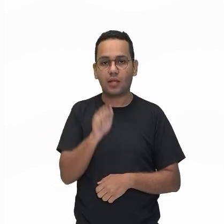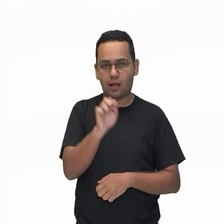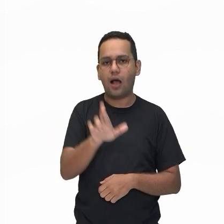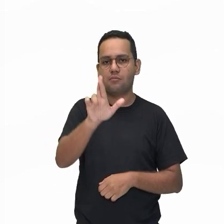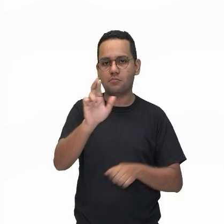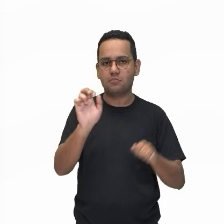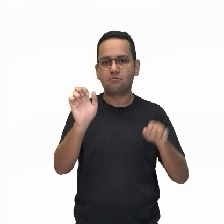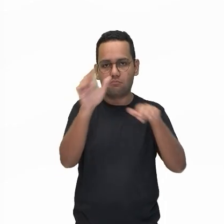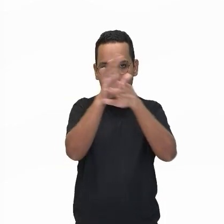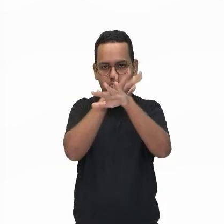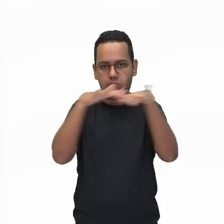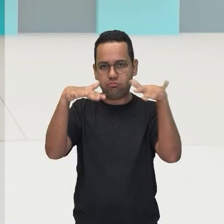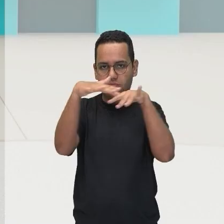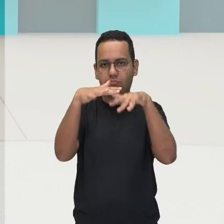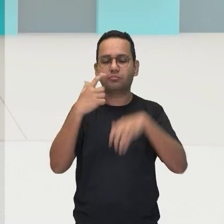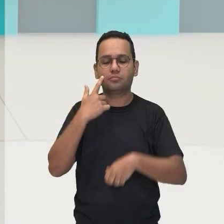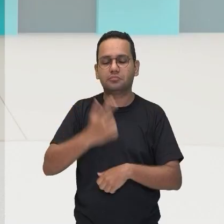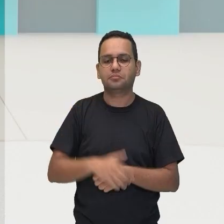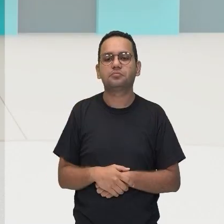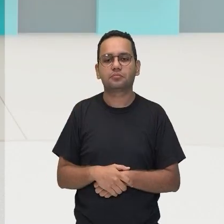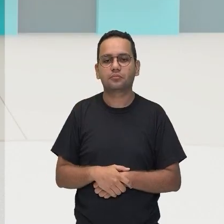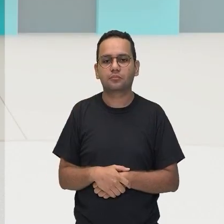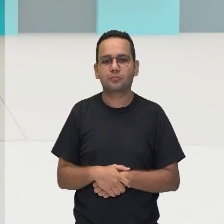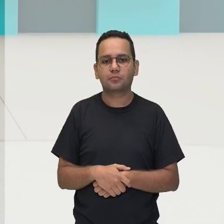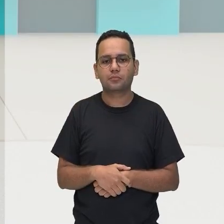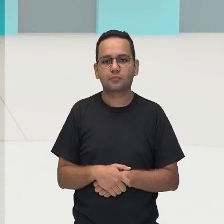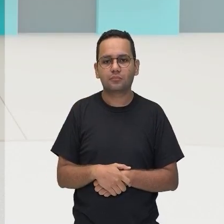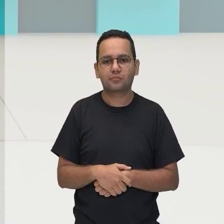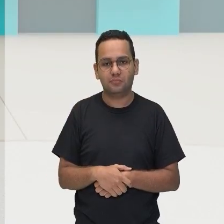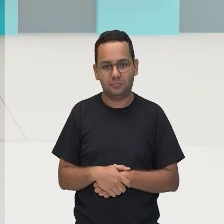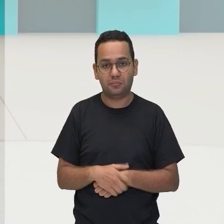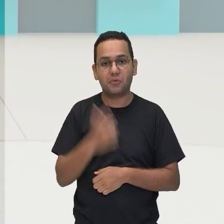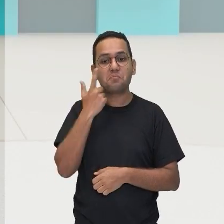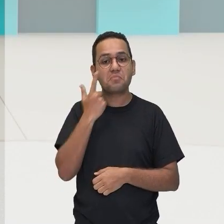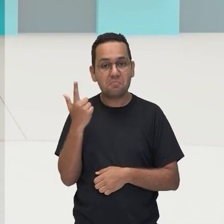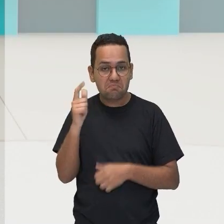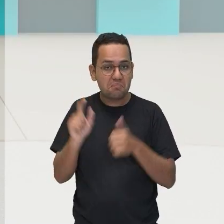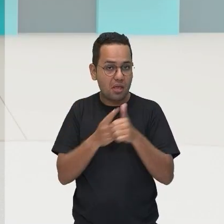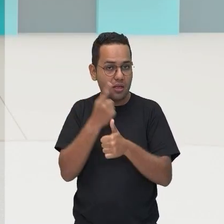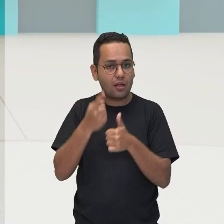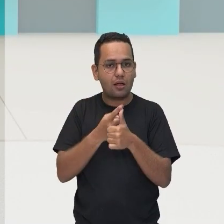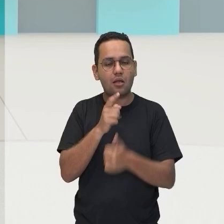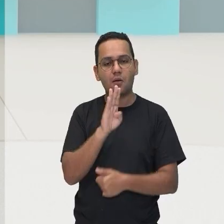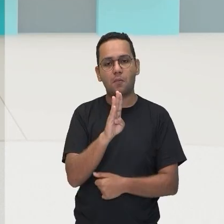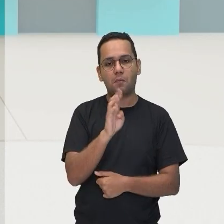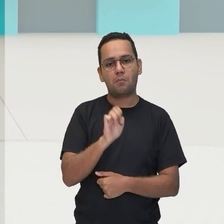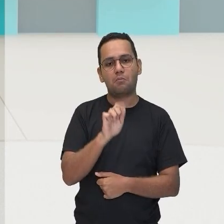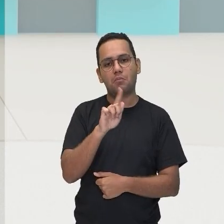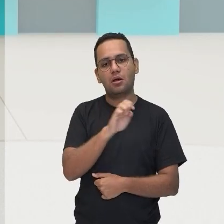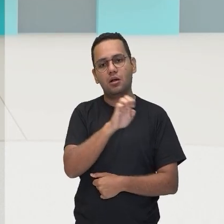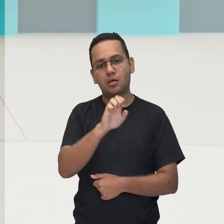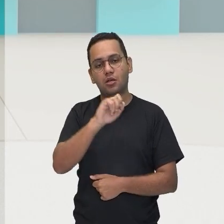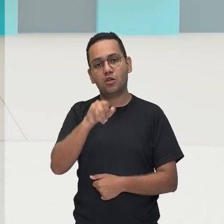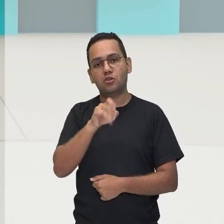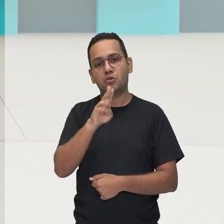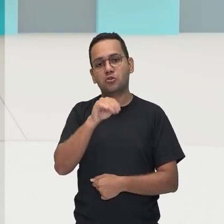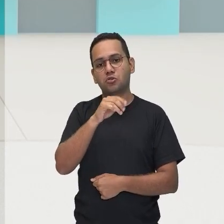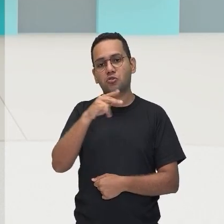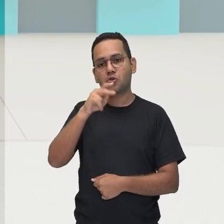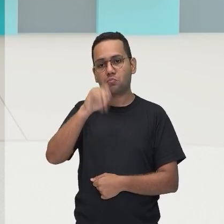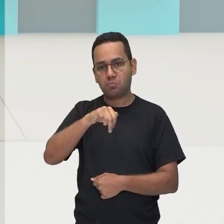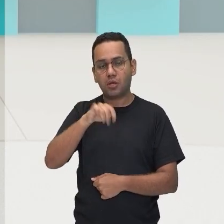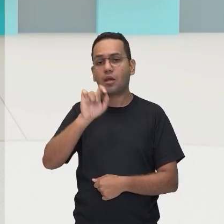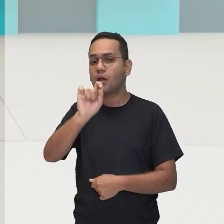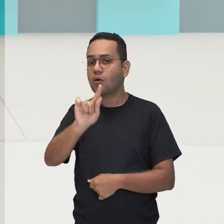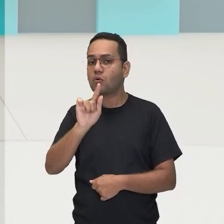meio aéreo, iniciando aí com o bungee jump, né, que é essa queda livre, obviamente, com